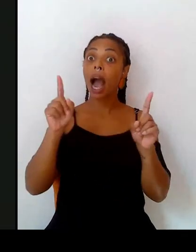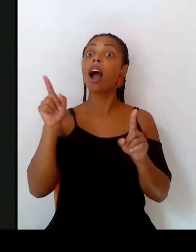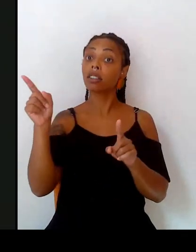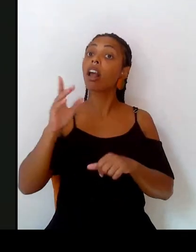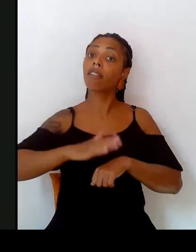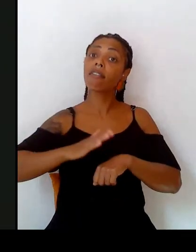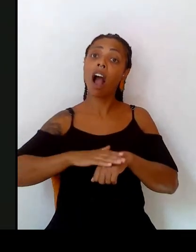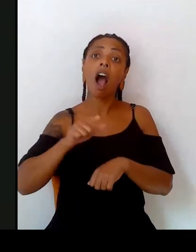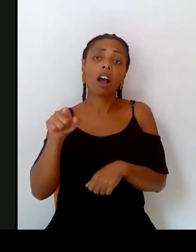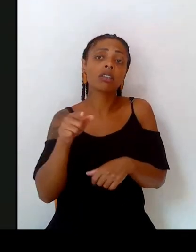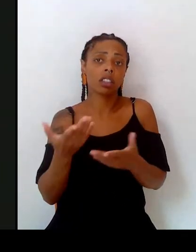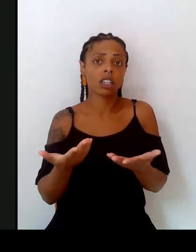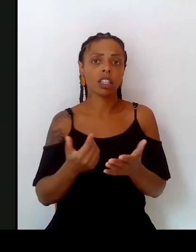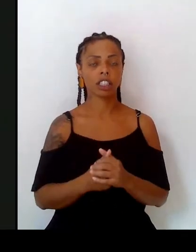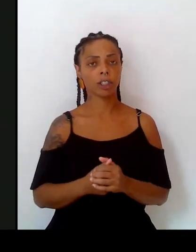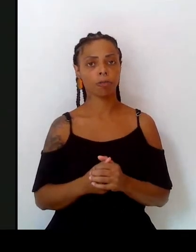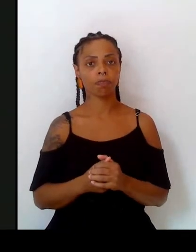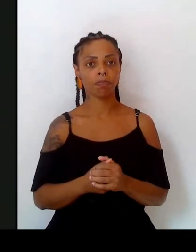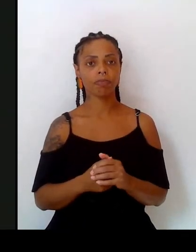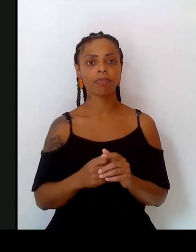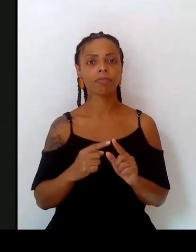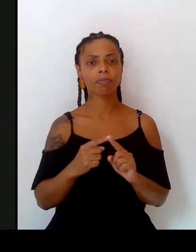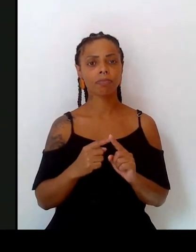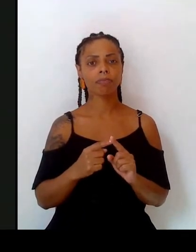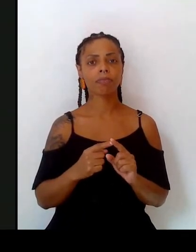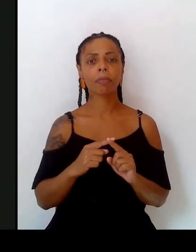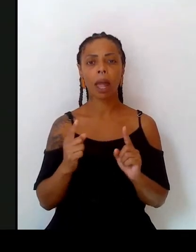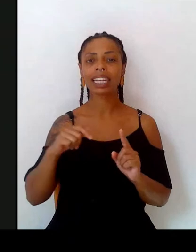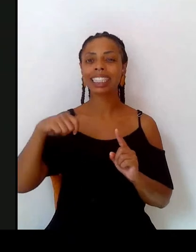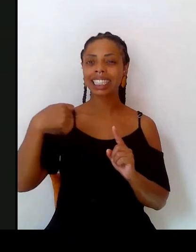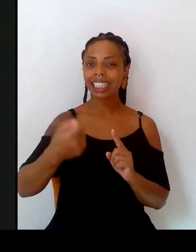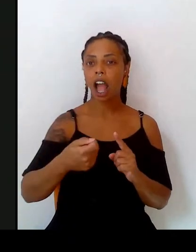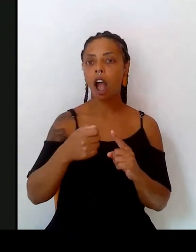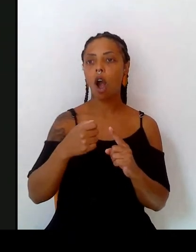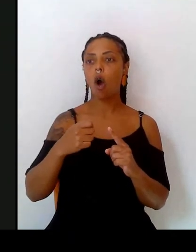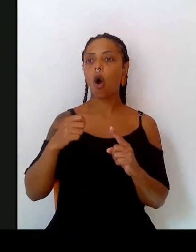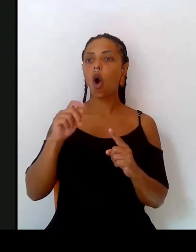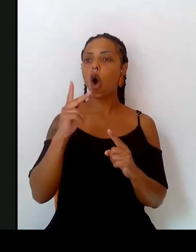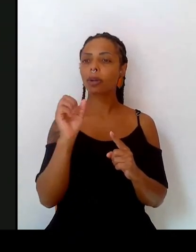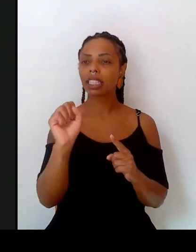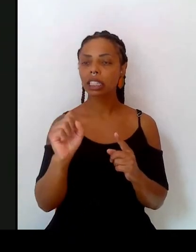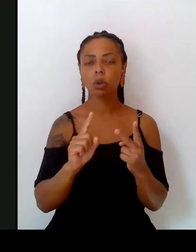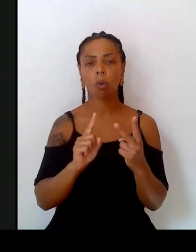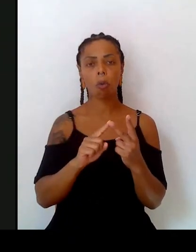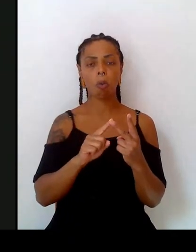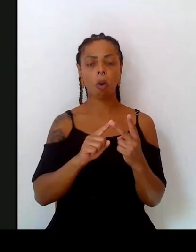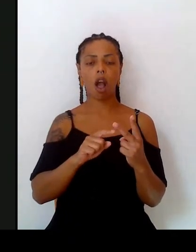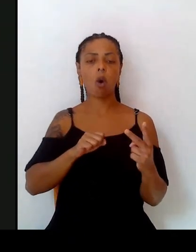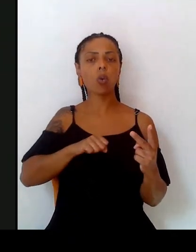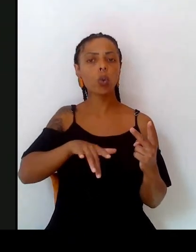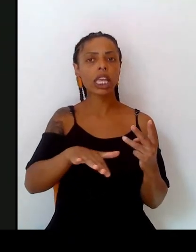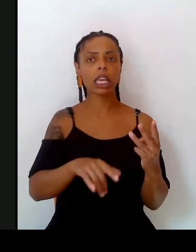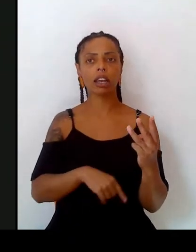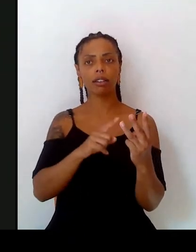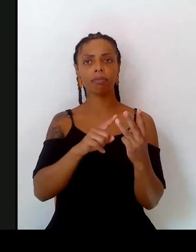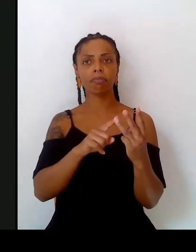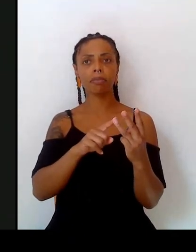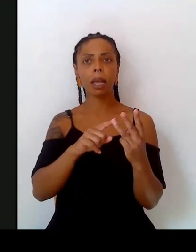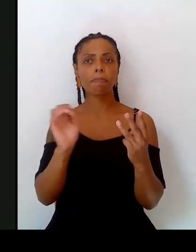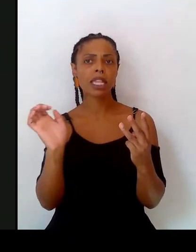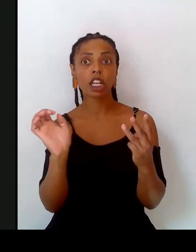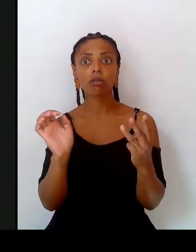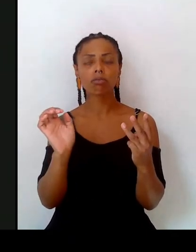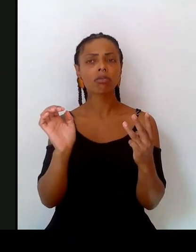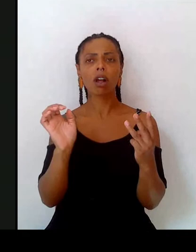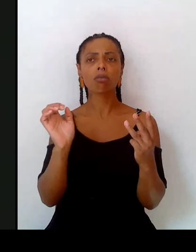mas as palavras homossexual ou o bicho não estavam ligadas a esses atos